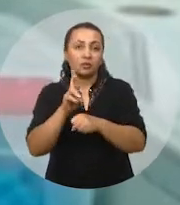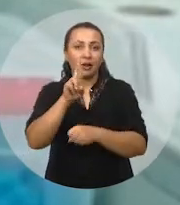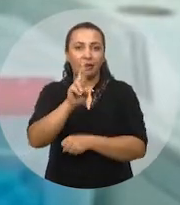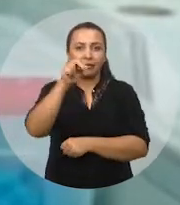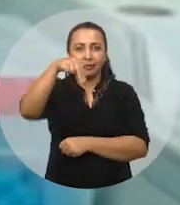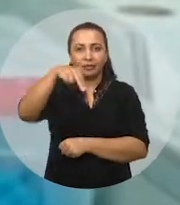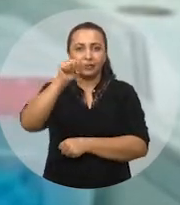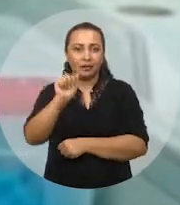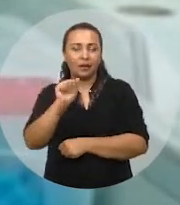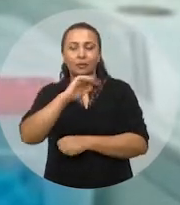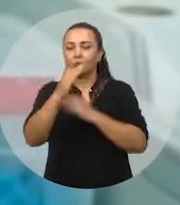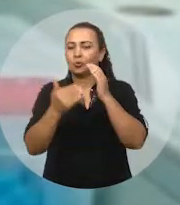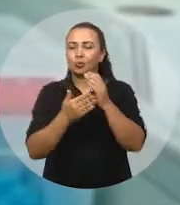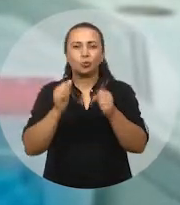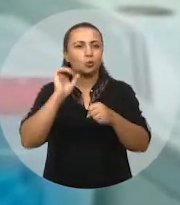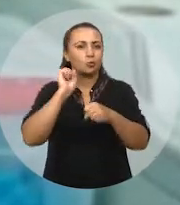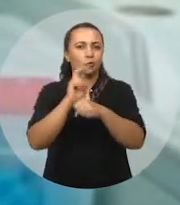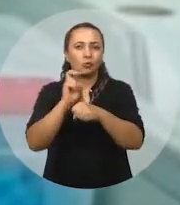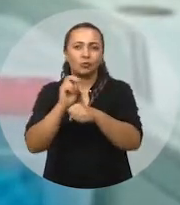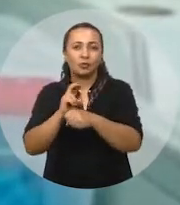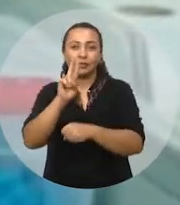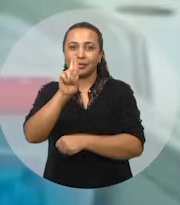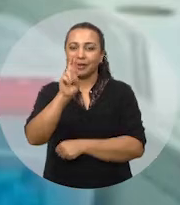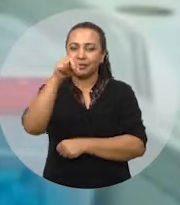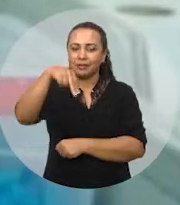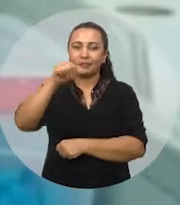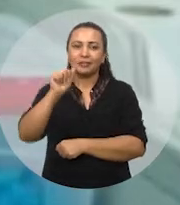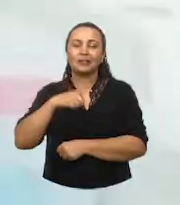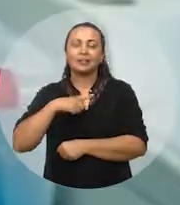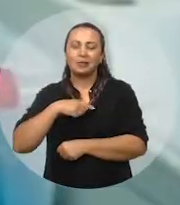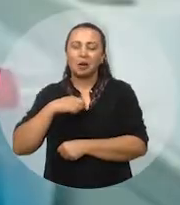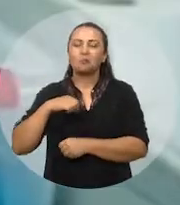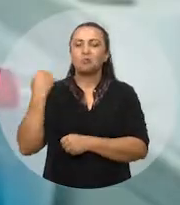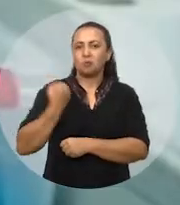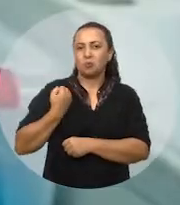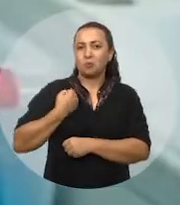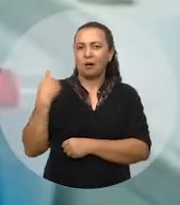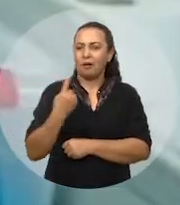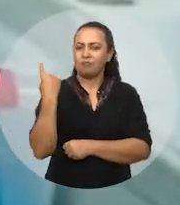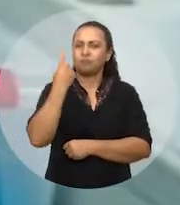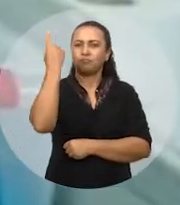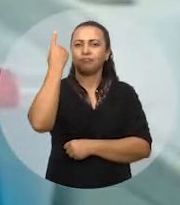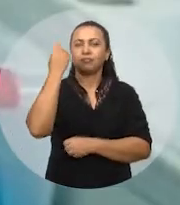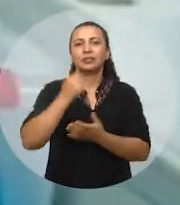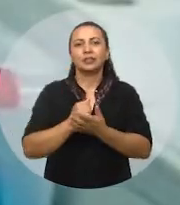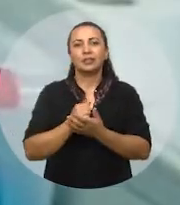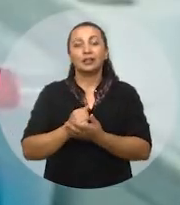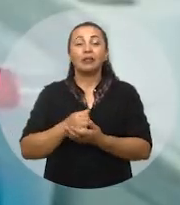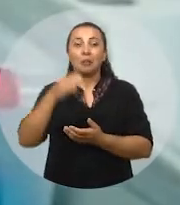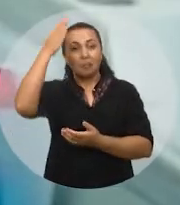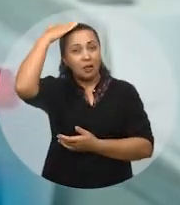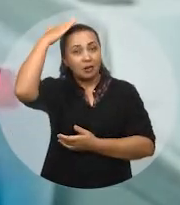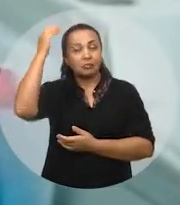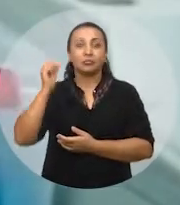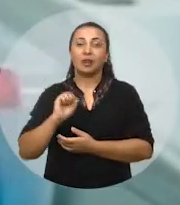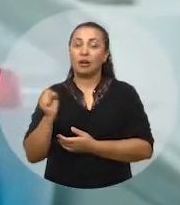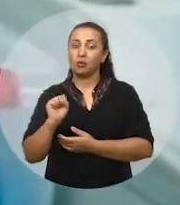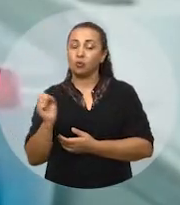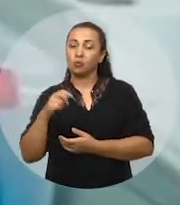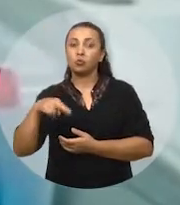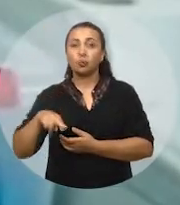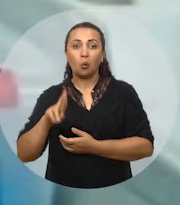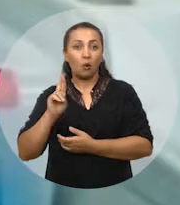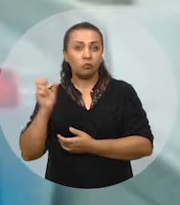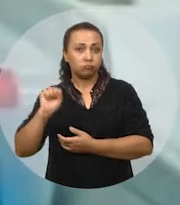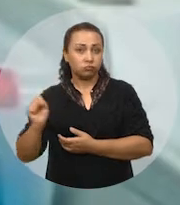RNA, e os vírus de RNA normalmente têm uma taxa de mutação elevada. Apenas Paraíba, Rio Grande do Sul e Rio de Janeiro conseguiram